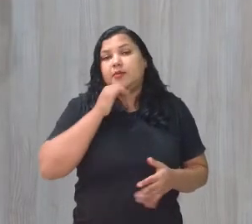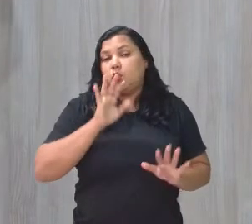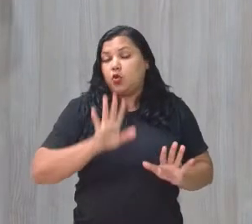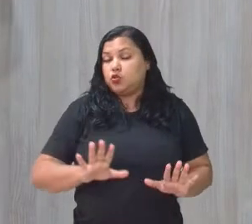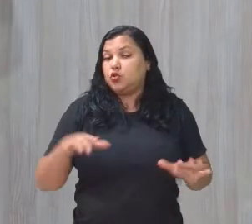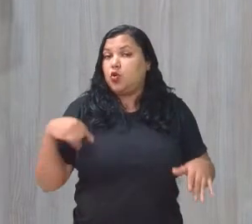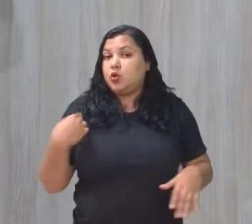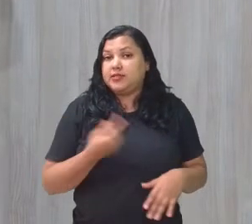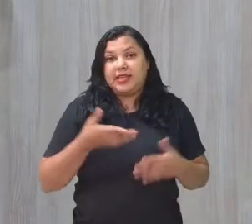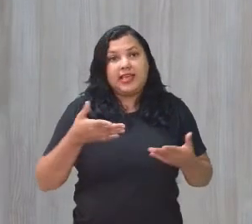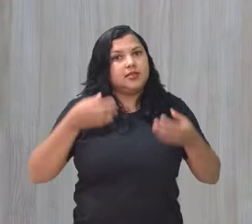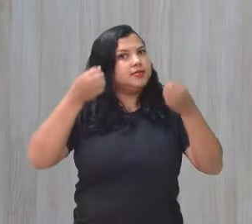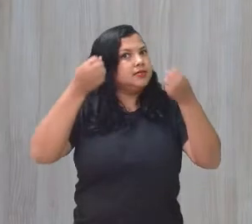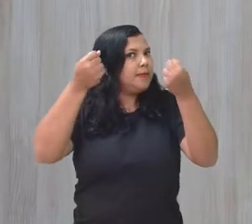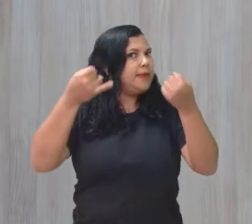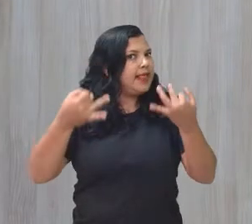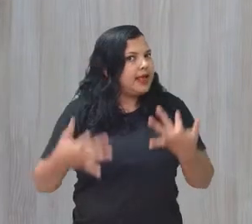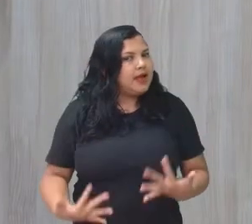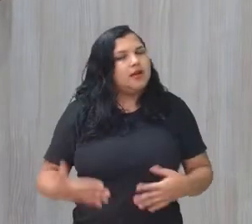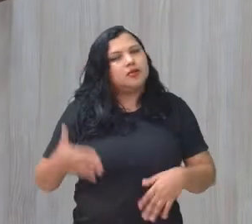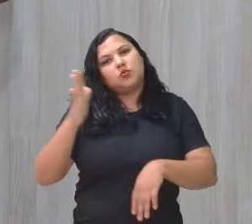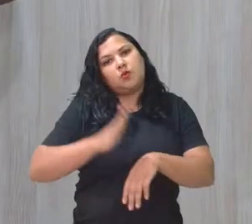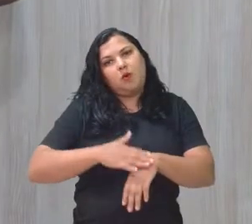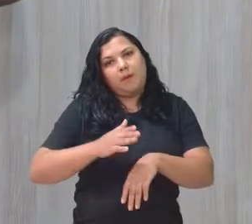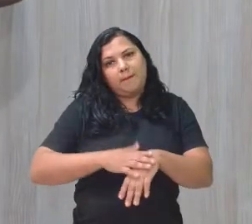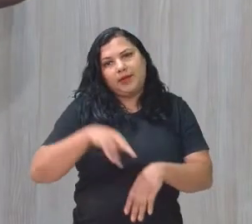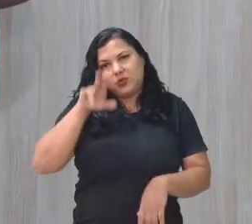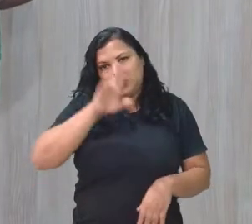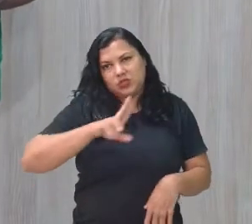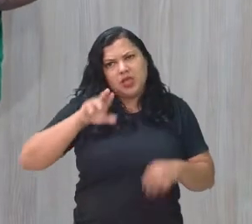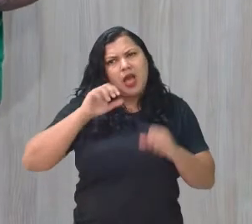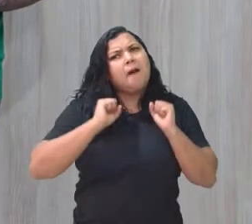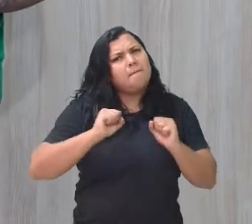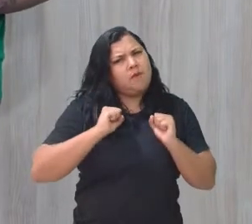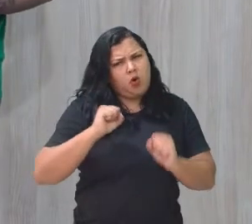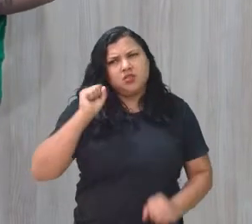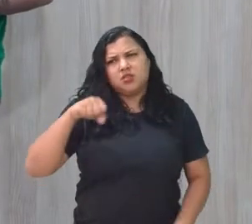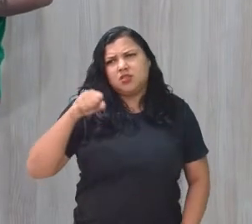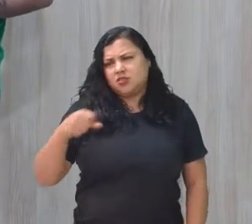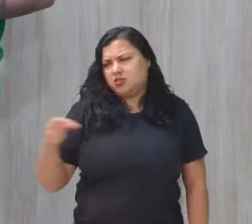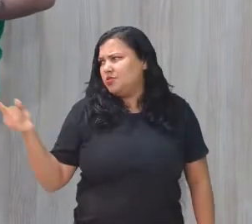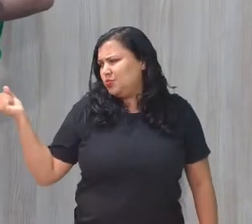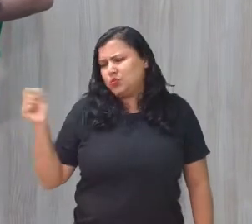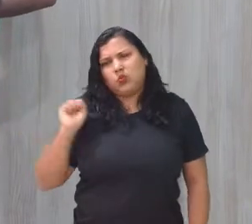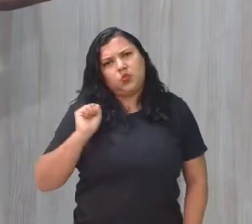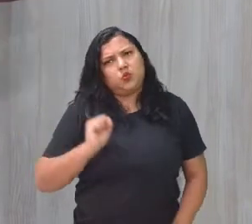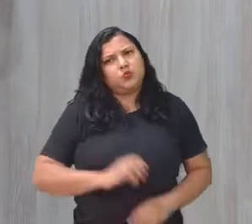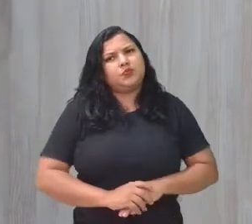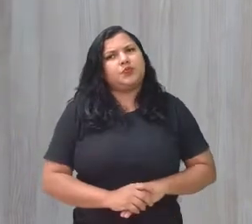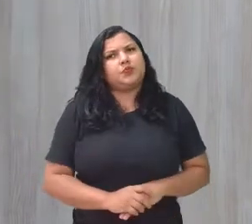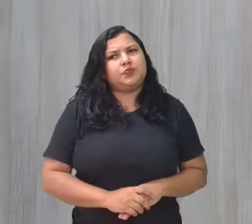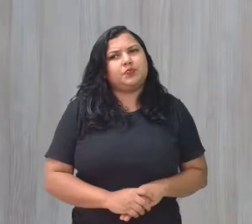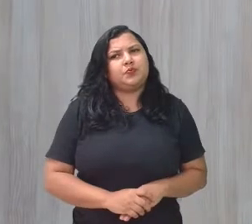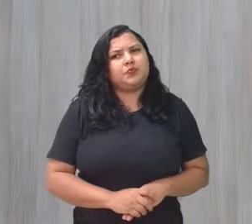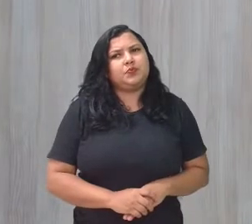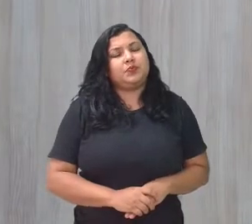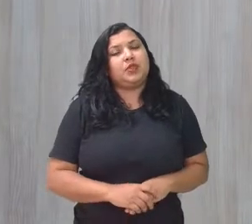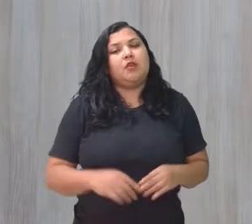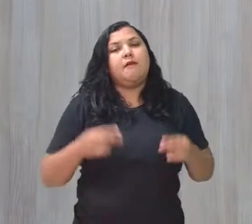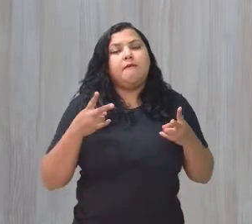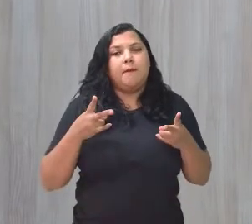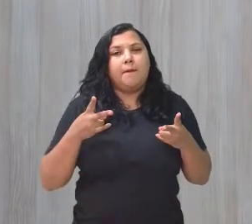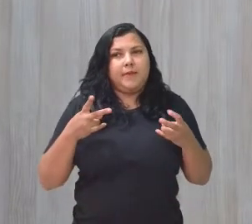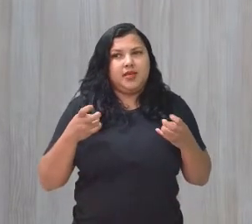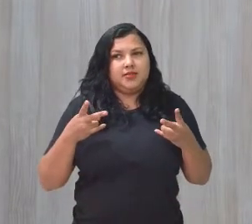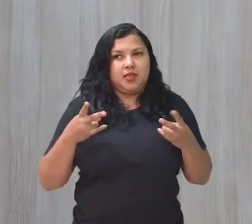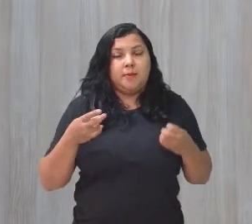está aqui fazendo a explicação. Na hora de usar, pode seguir esse caminho aí, tá certo? Então veja, a gente vai verificar